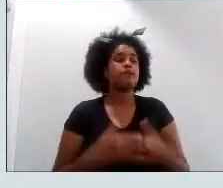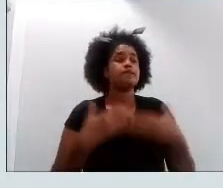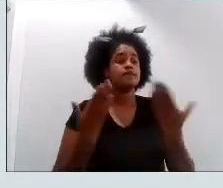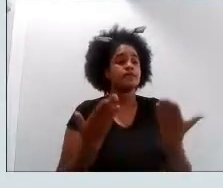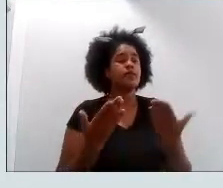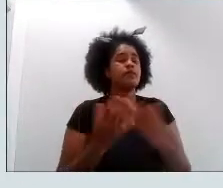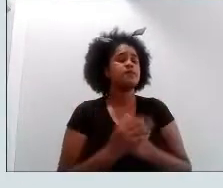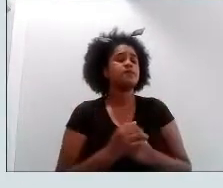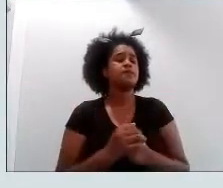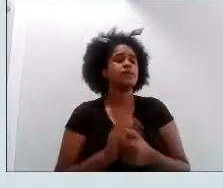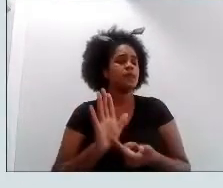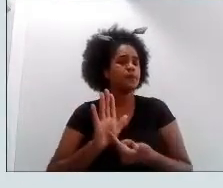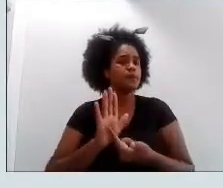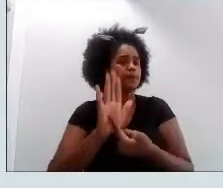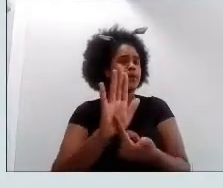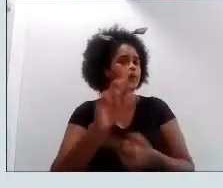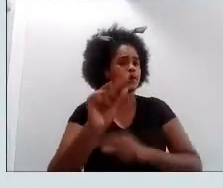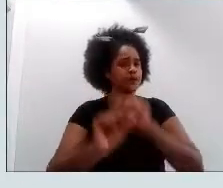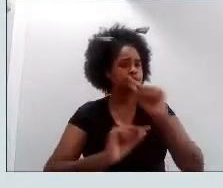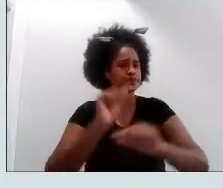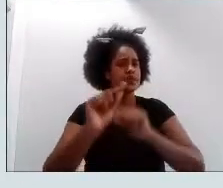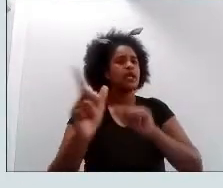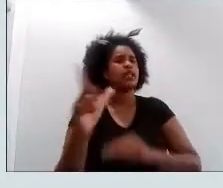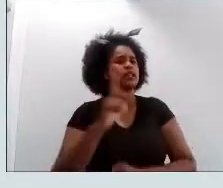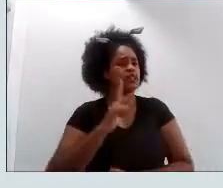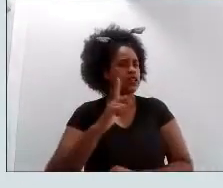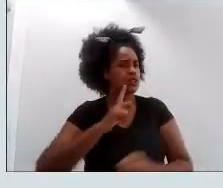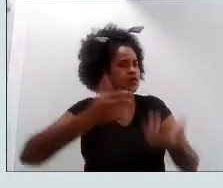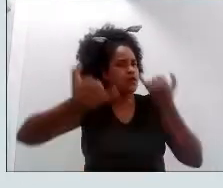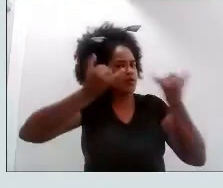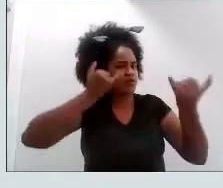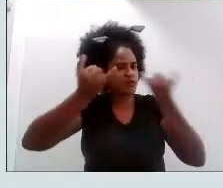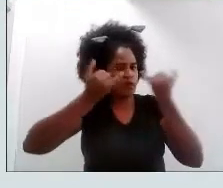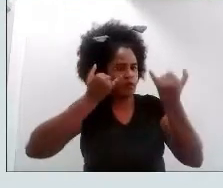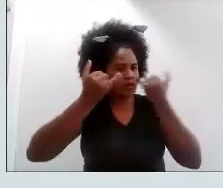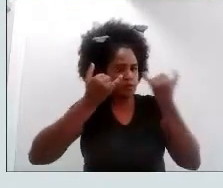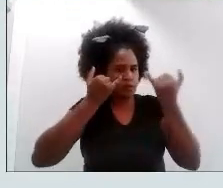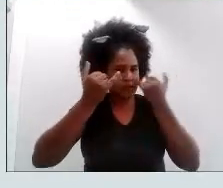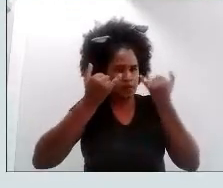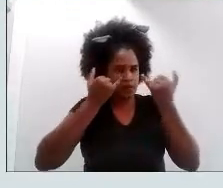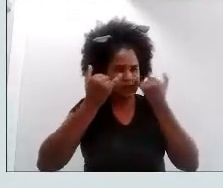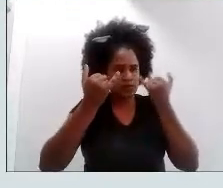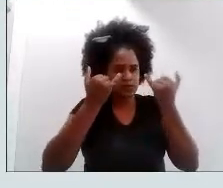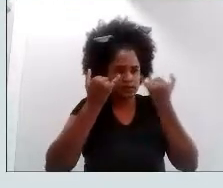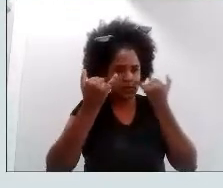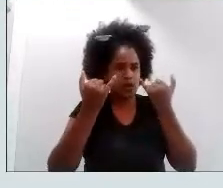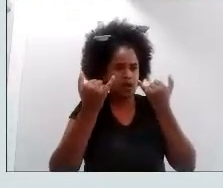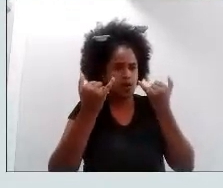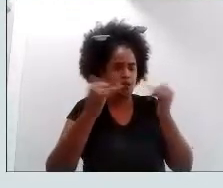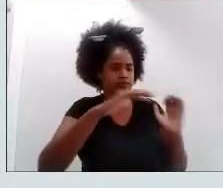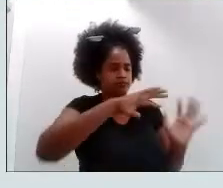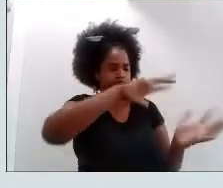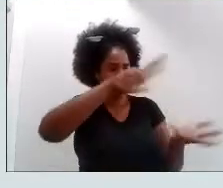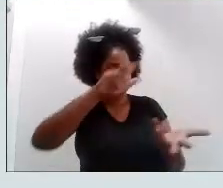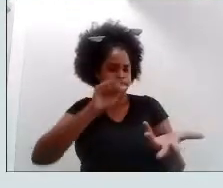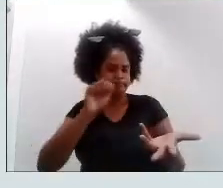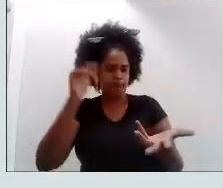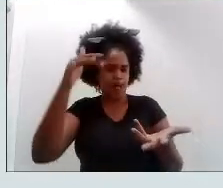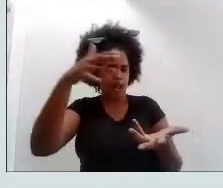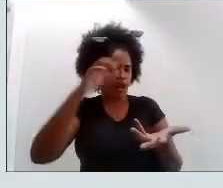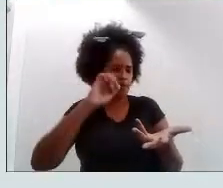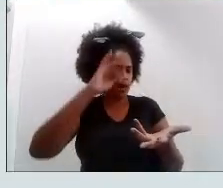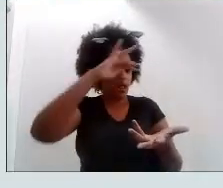seu grupo de pesquisa, que existem evidências de que essa travessia, nessa migração para as